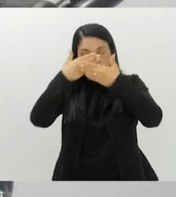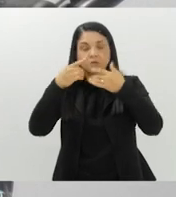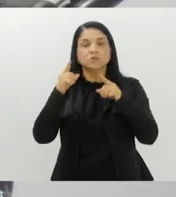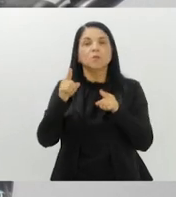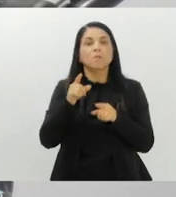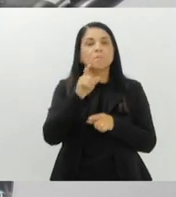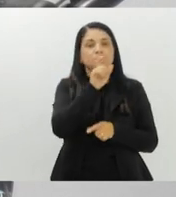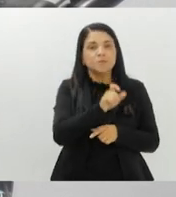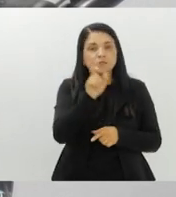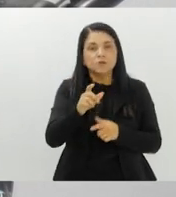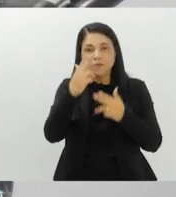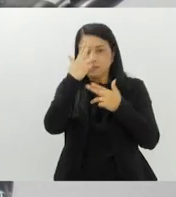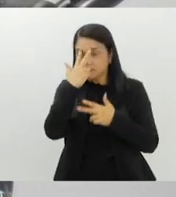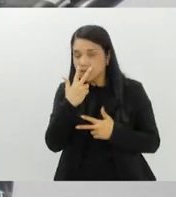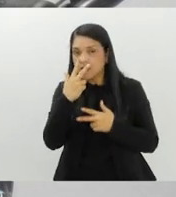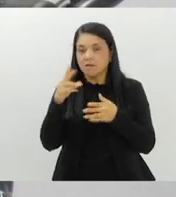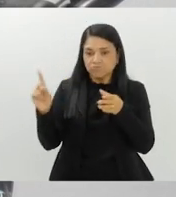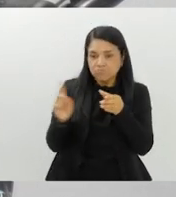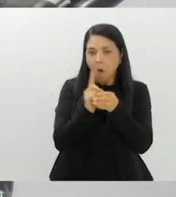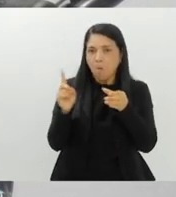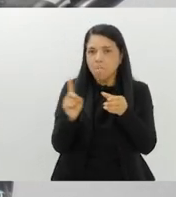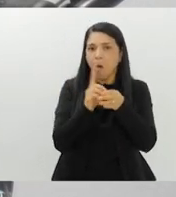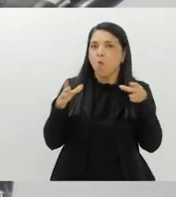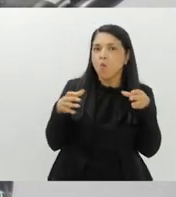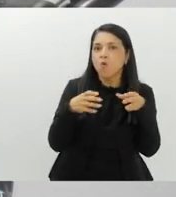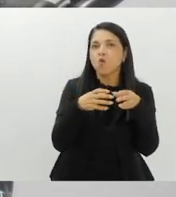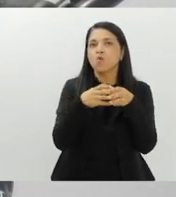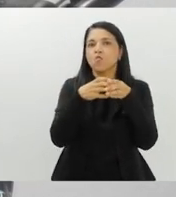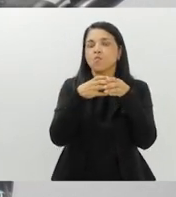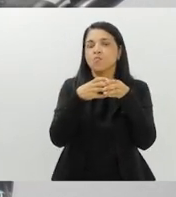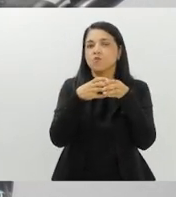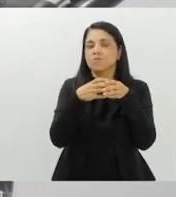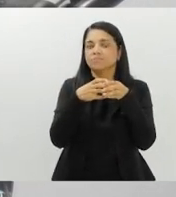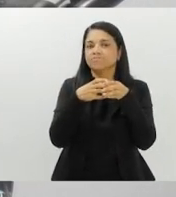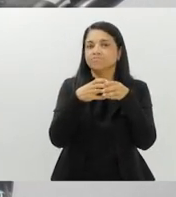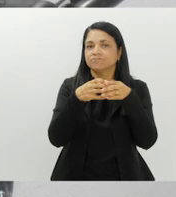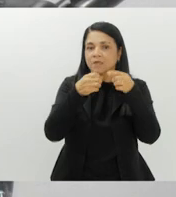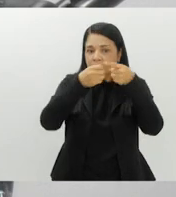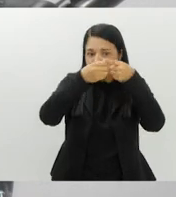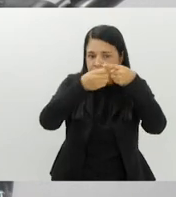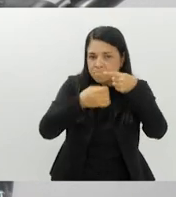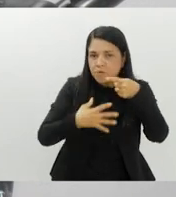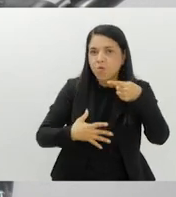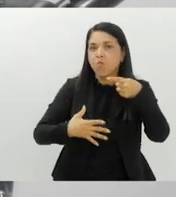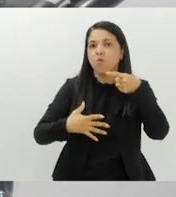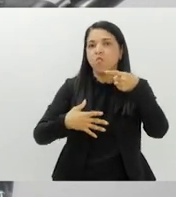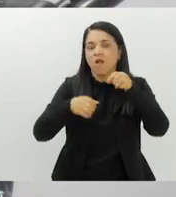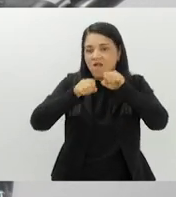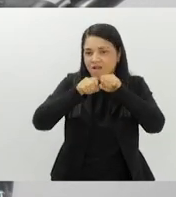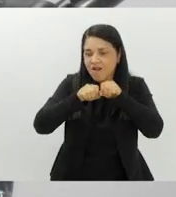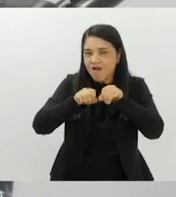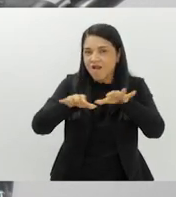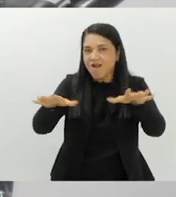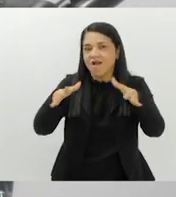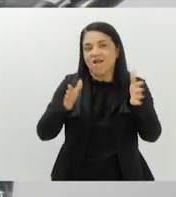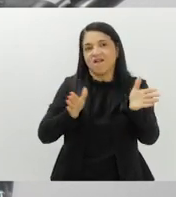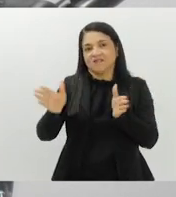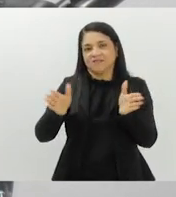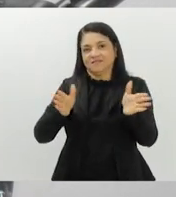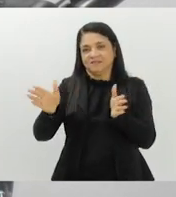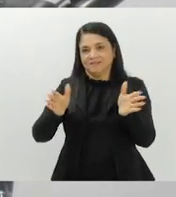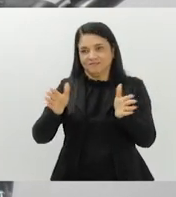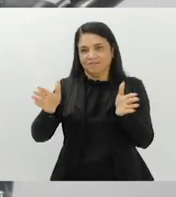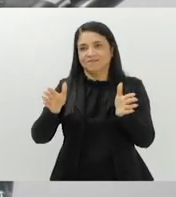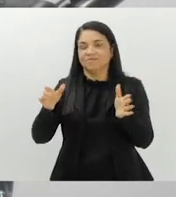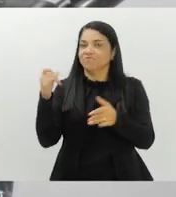e a gente vai colocando todo mundo no grupo e daqui a pouco a gente sai produzindo questões de acessibilidade que vão ser importantíssimas. Muito eu bom. Me